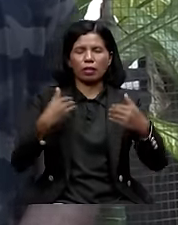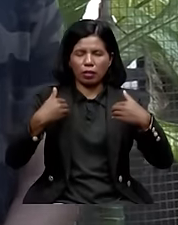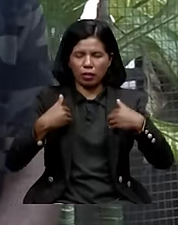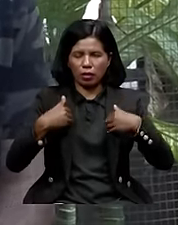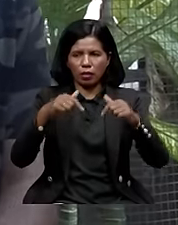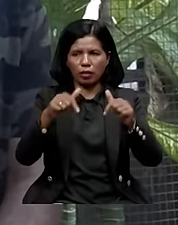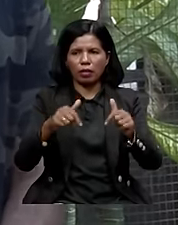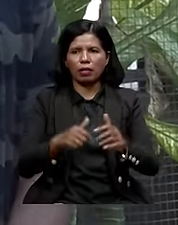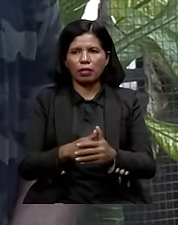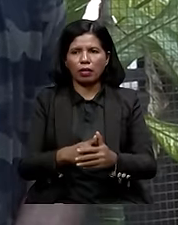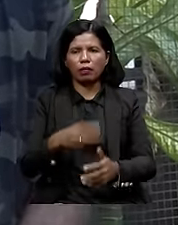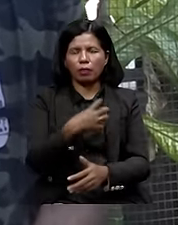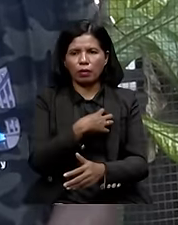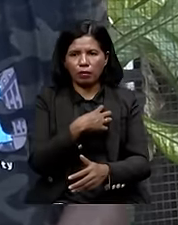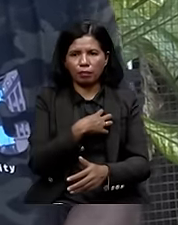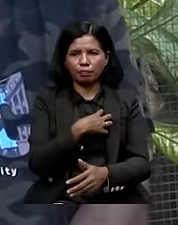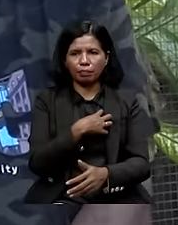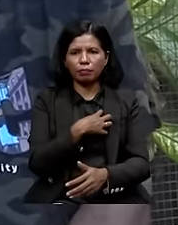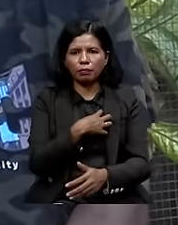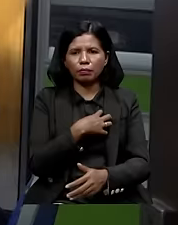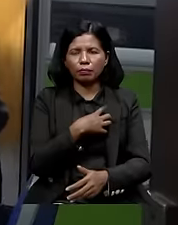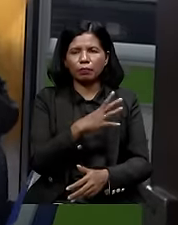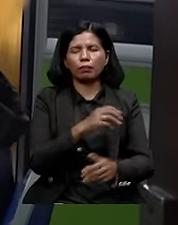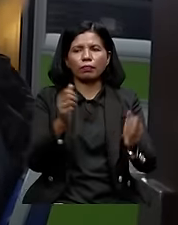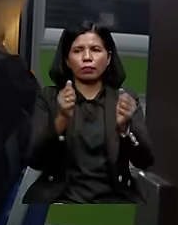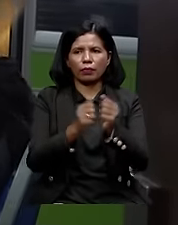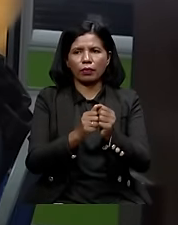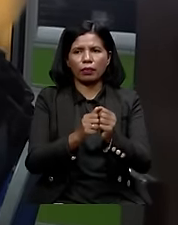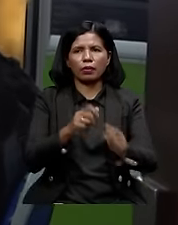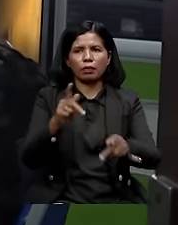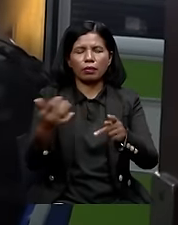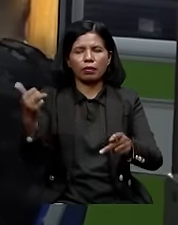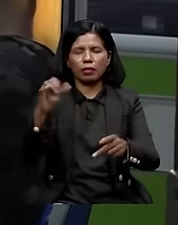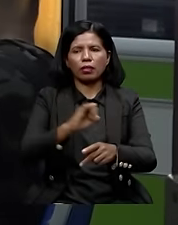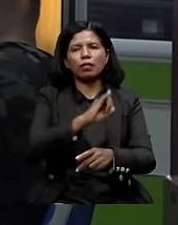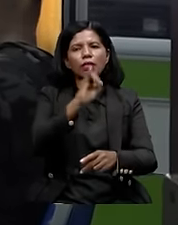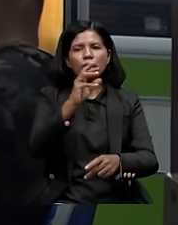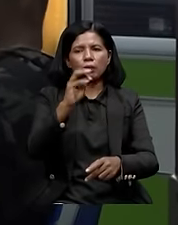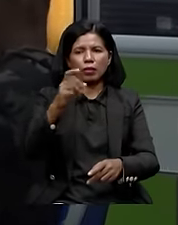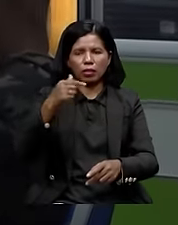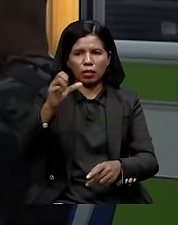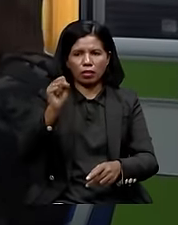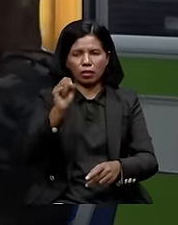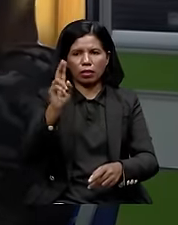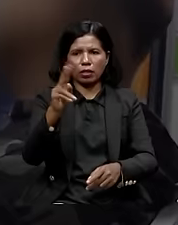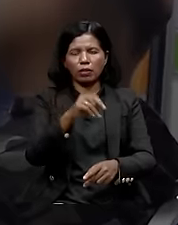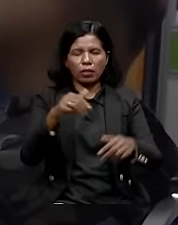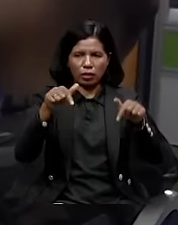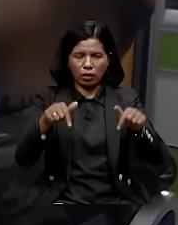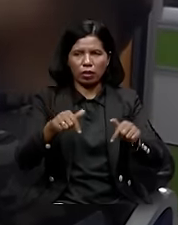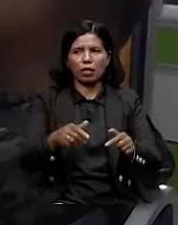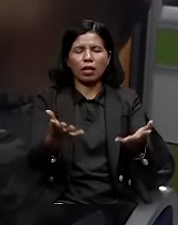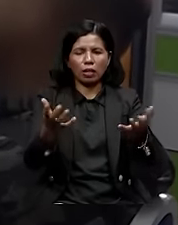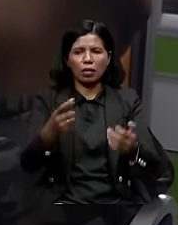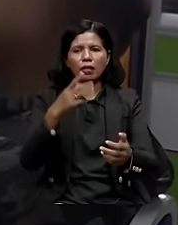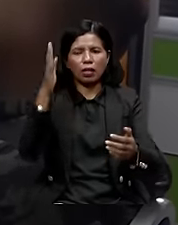iha polisia ho imigrasaun polisia investigasaun nia ho imigrasaun iha ne ona akara